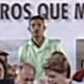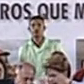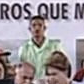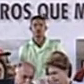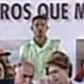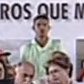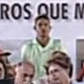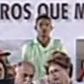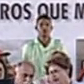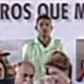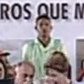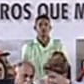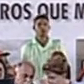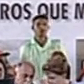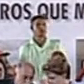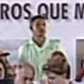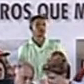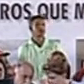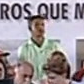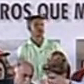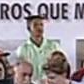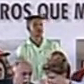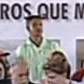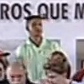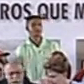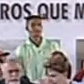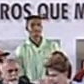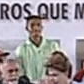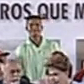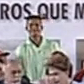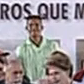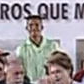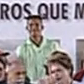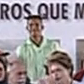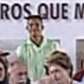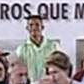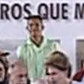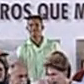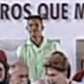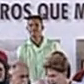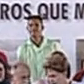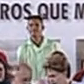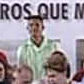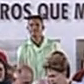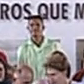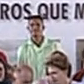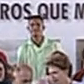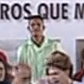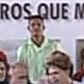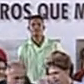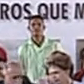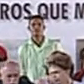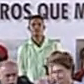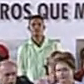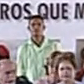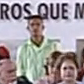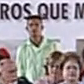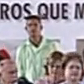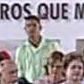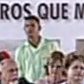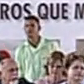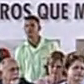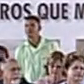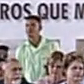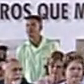Jardim dos Ipês convidamos o presidente da Caixa Econômica Federal para entregar as chaves da unidade